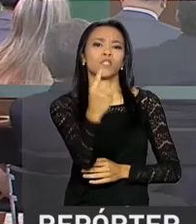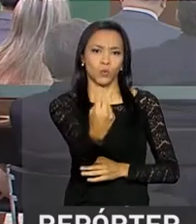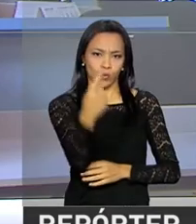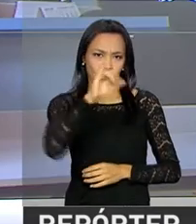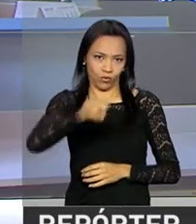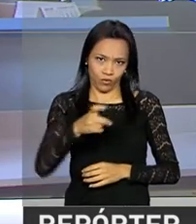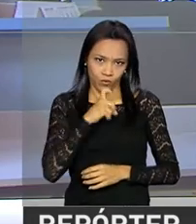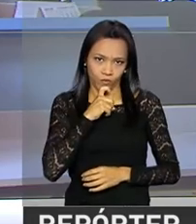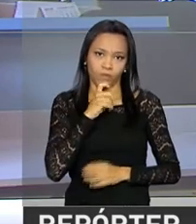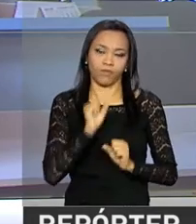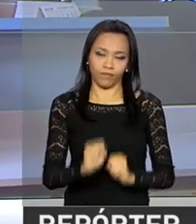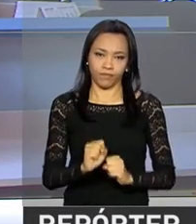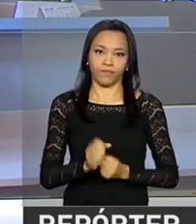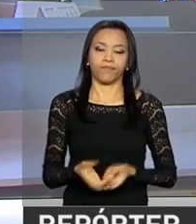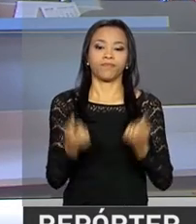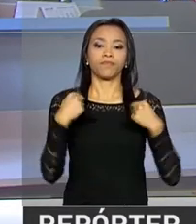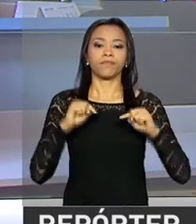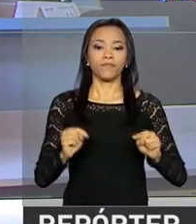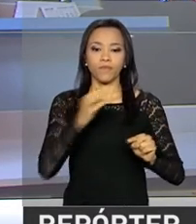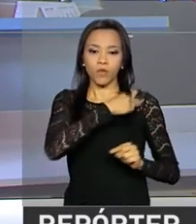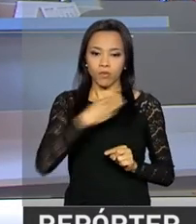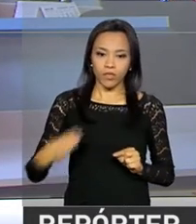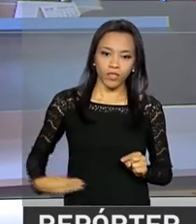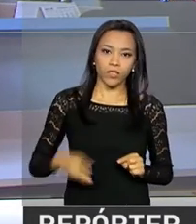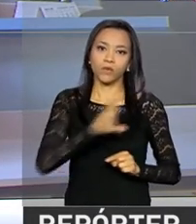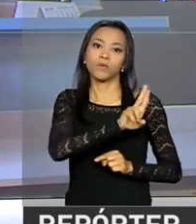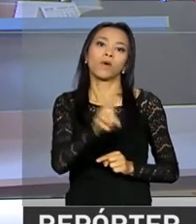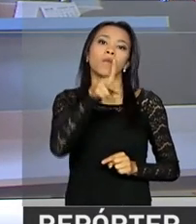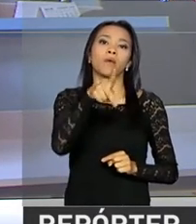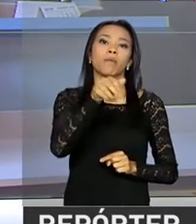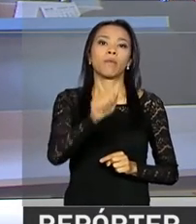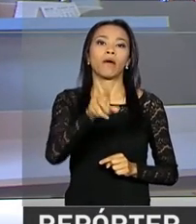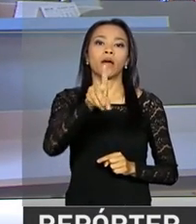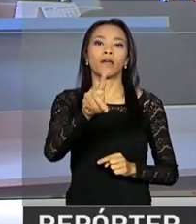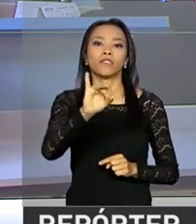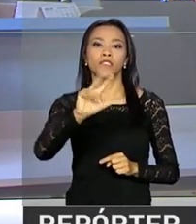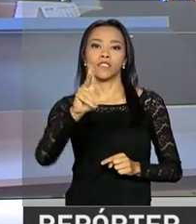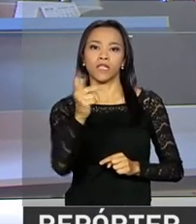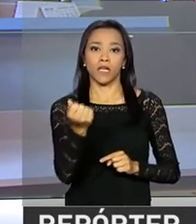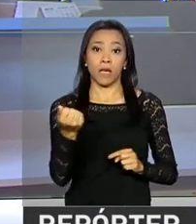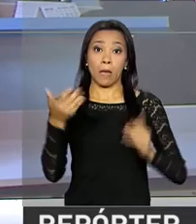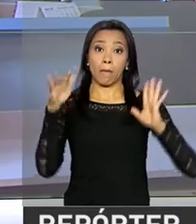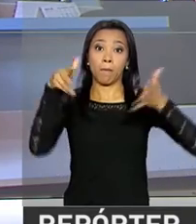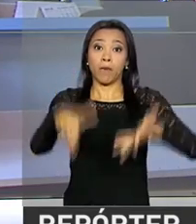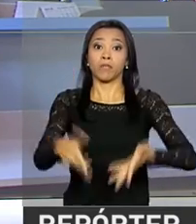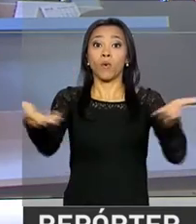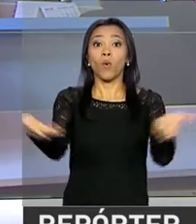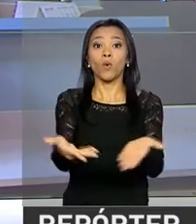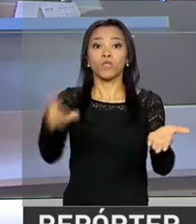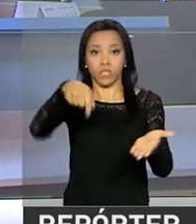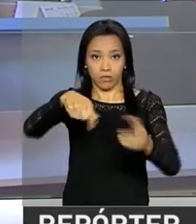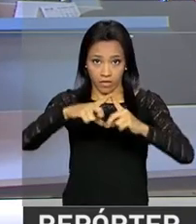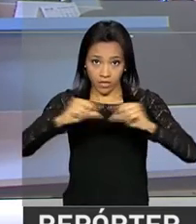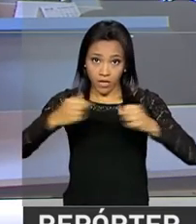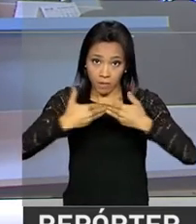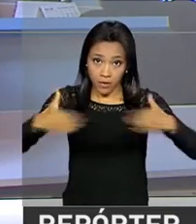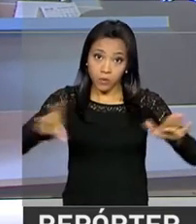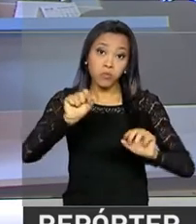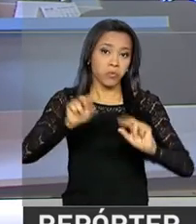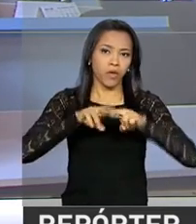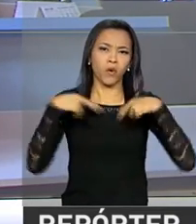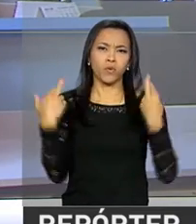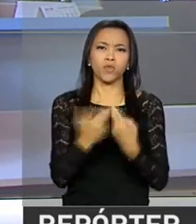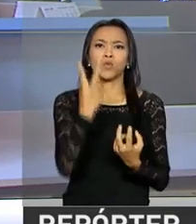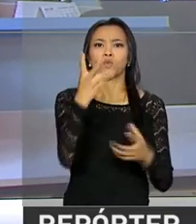julho. O ministro da Casa Civil, Eliseu Padilha, participou hoje aqui em Brasília da abertura da reunião de